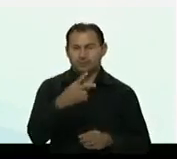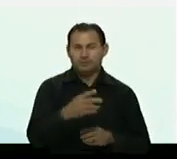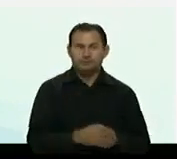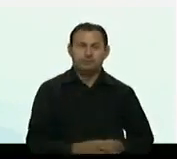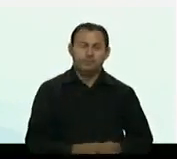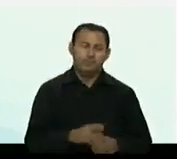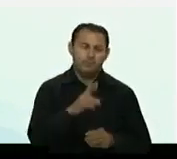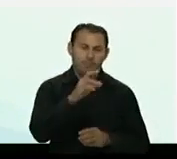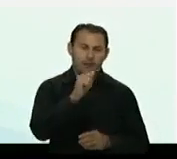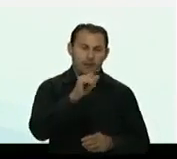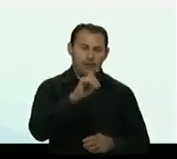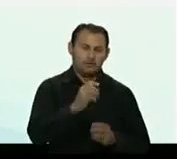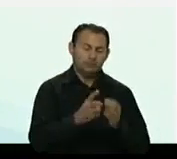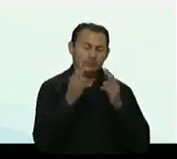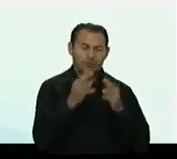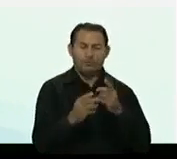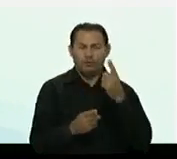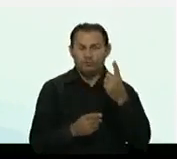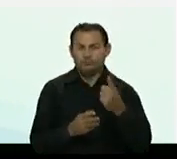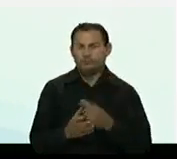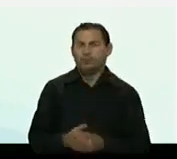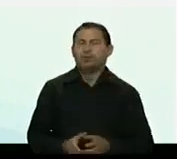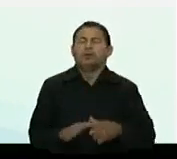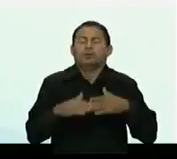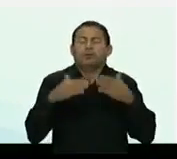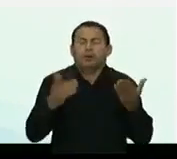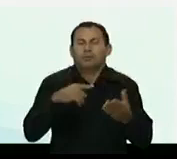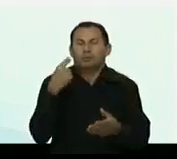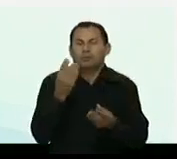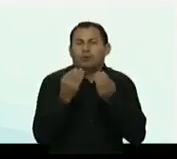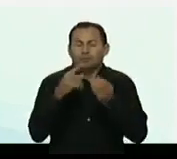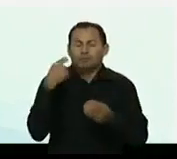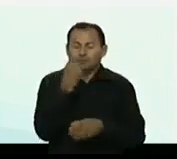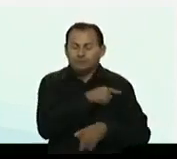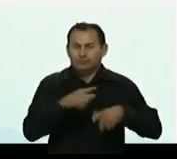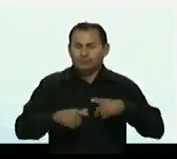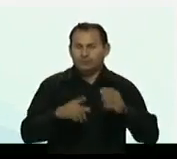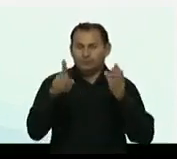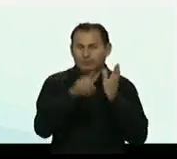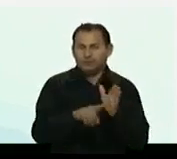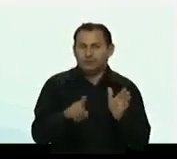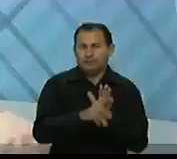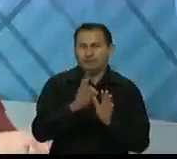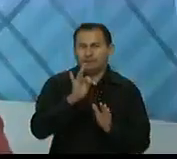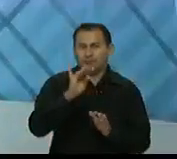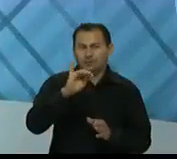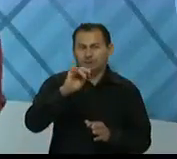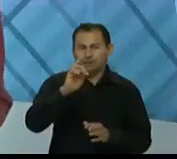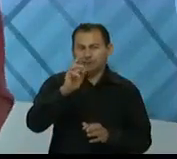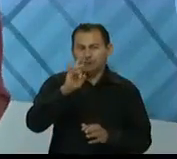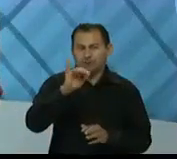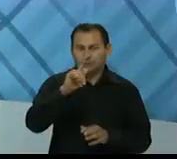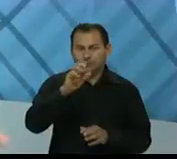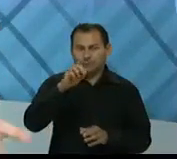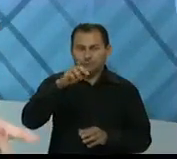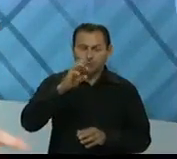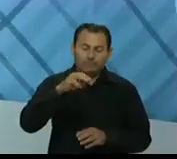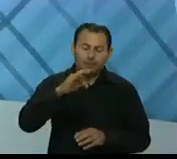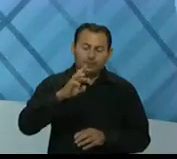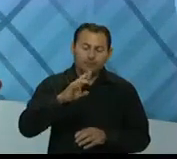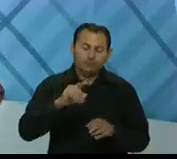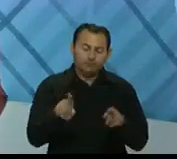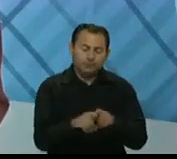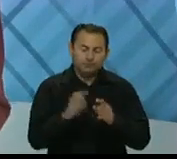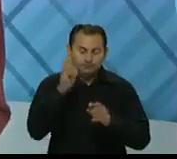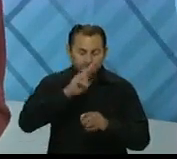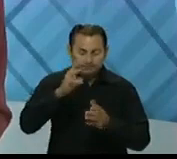o raio é igual a 1. Quando nós trabalhamos com o ciclo trigonométrico, nós podemos utilizar algumas medidas